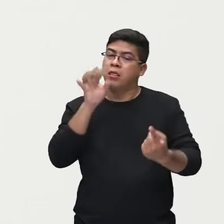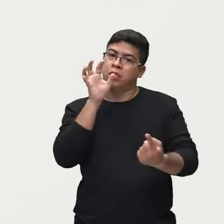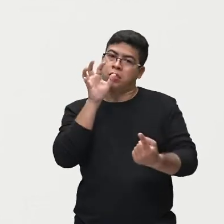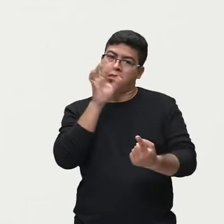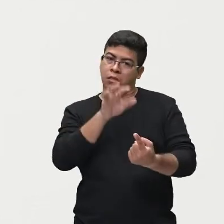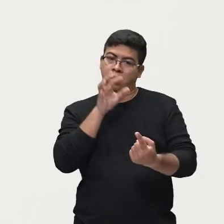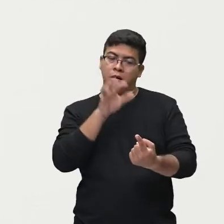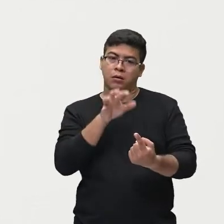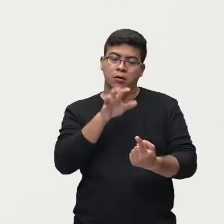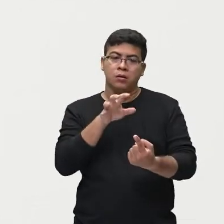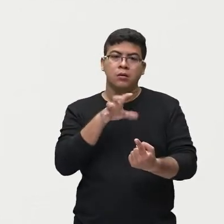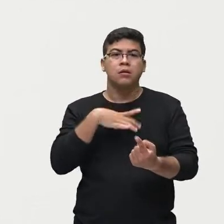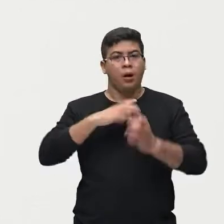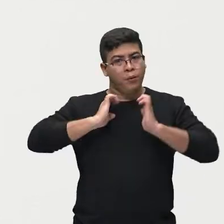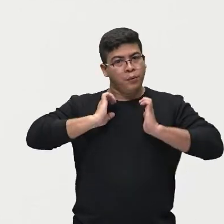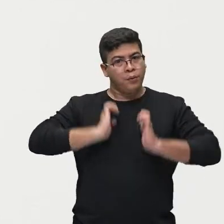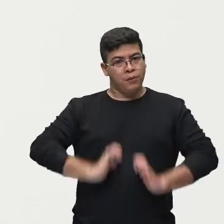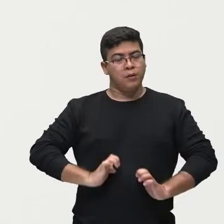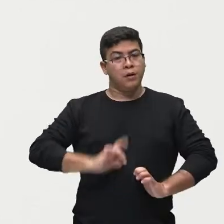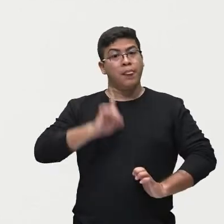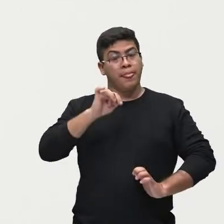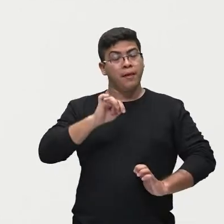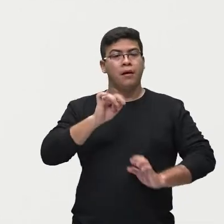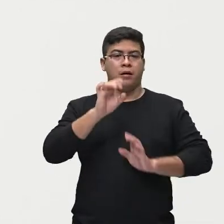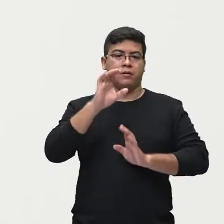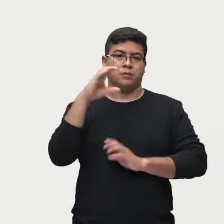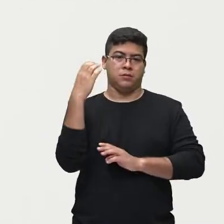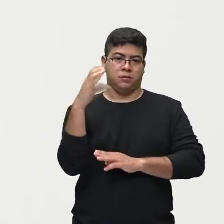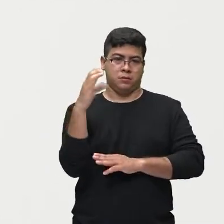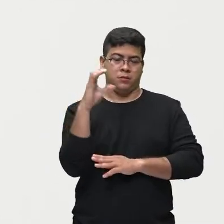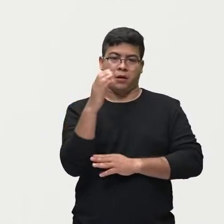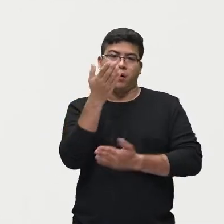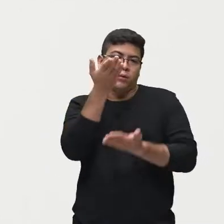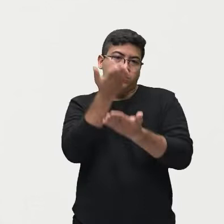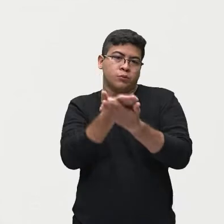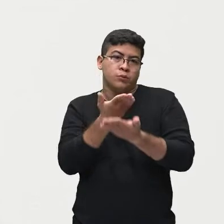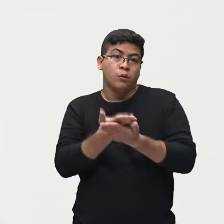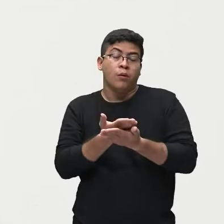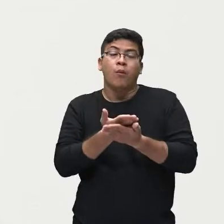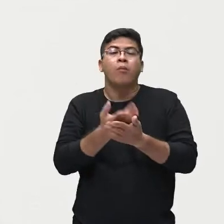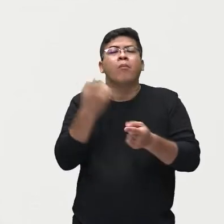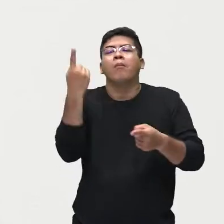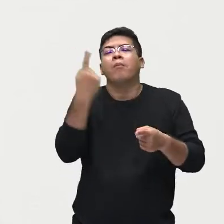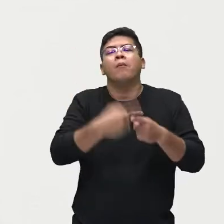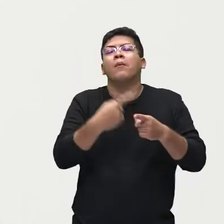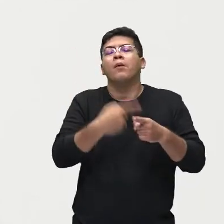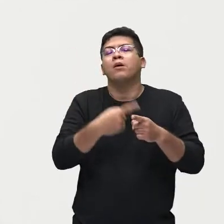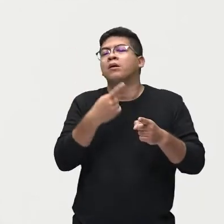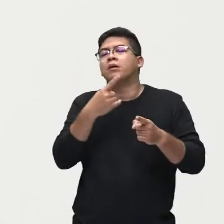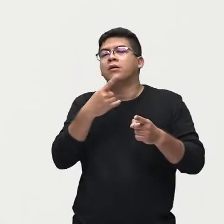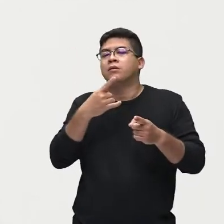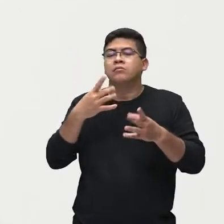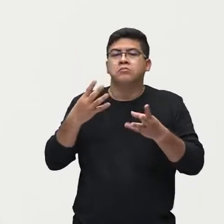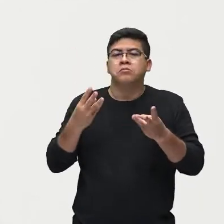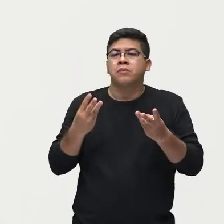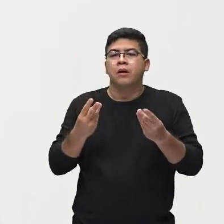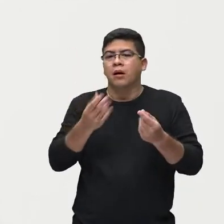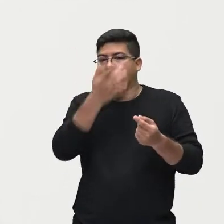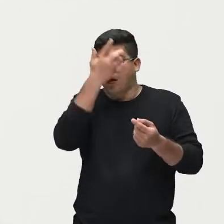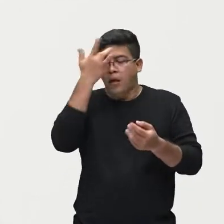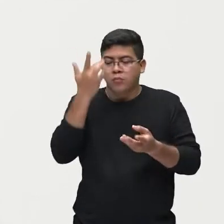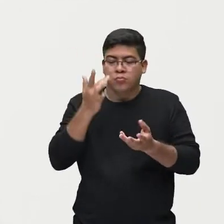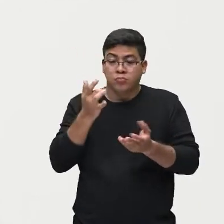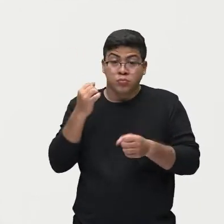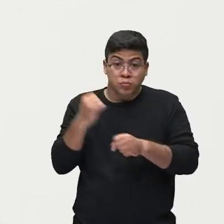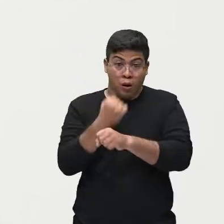da ética. É a ciência que estuda os motivos que constroem e distorcem